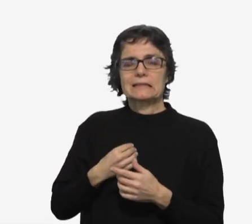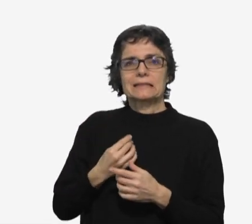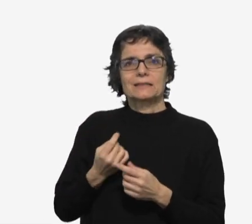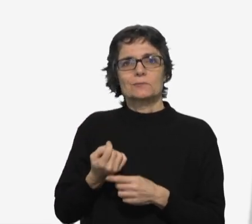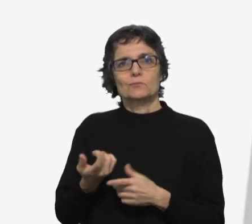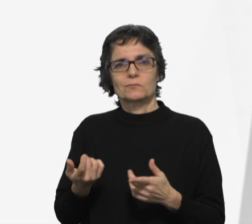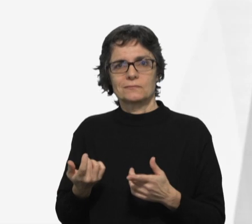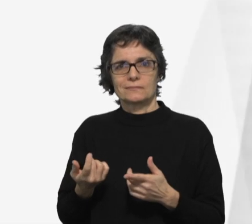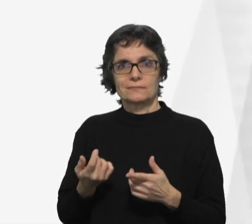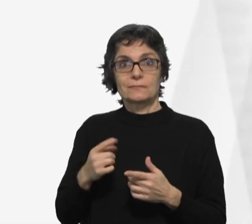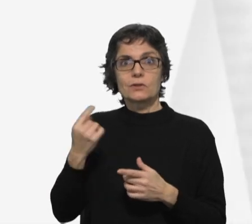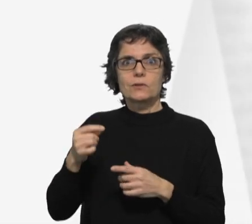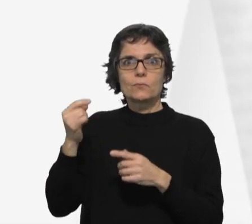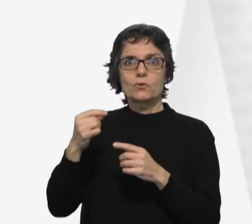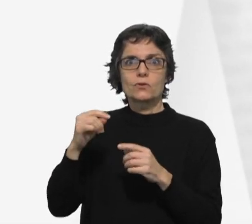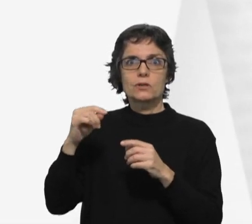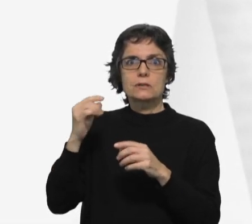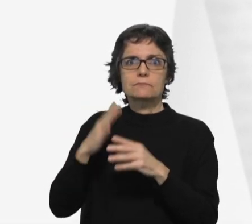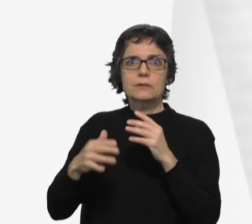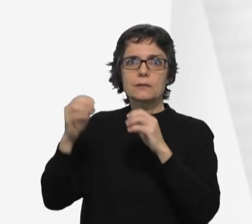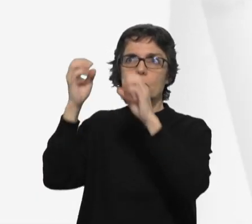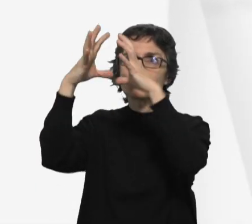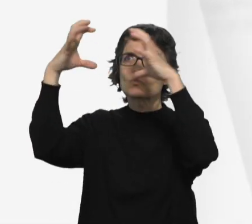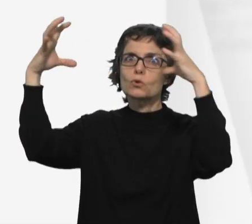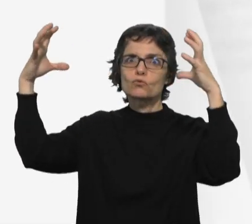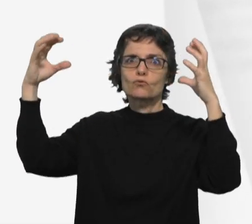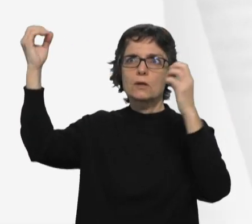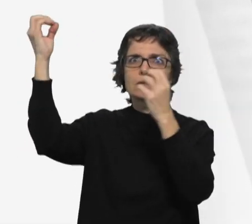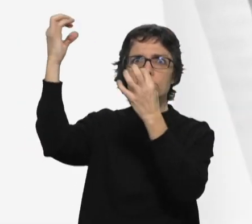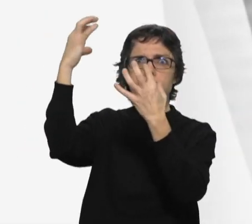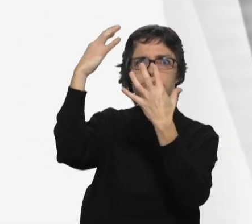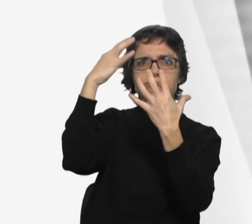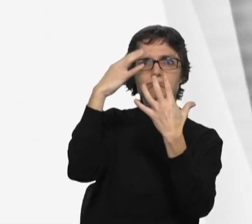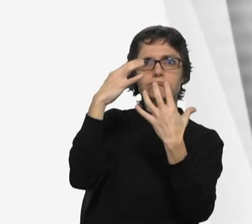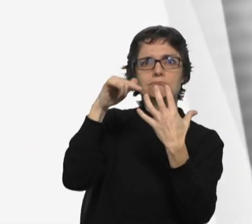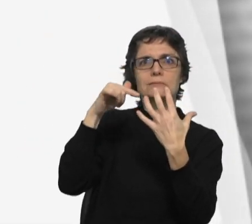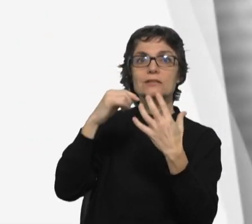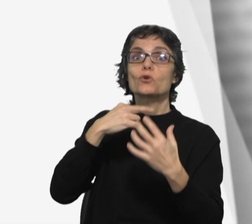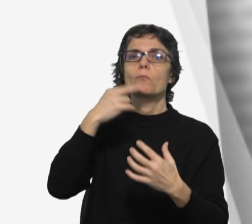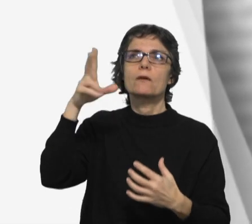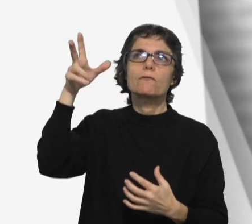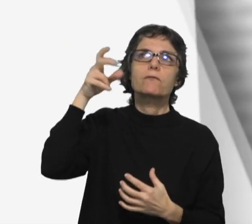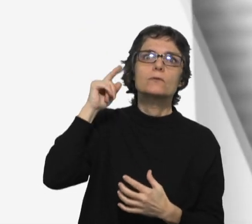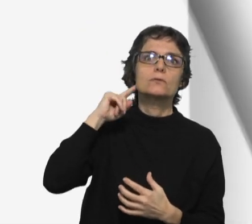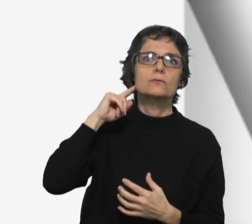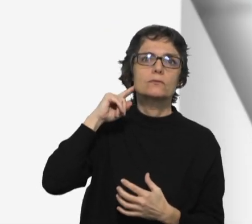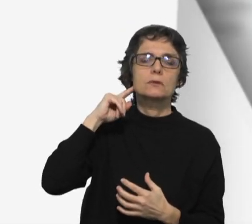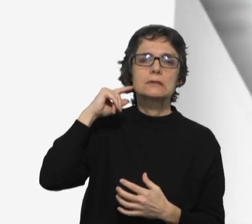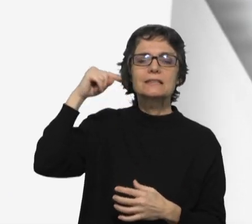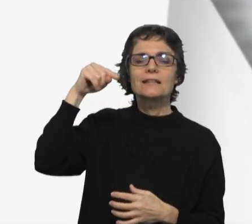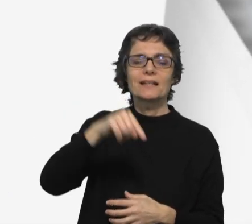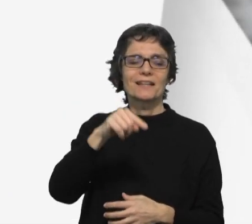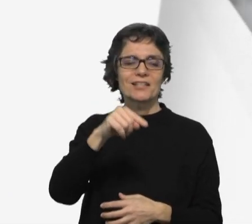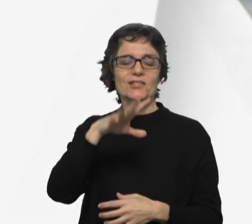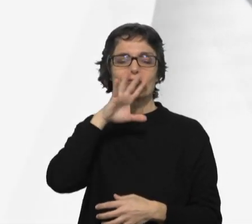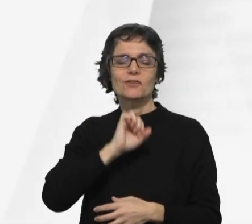Veio então uma nuvem que os cobriu com a sua sombra, e da nuvem fez-se ouvir uma voz: Este é o meu filho muito